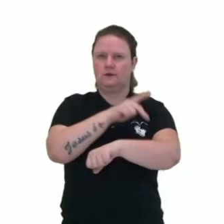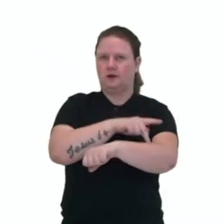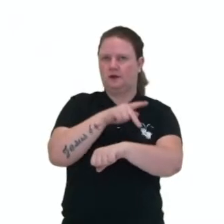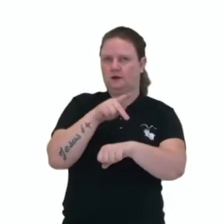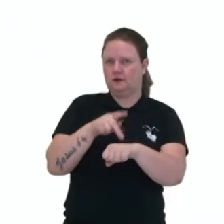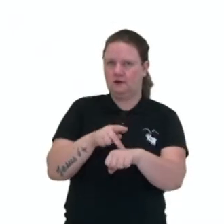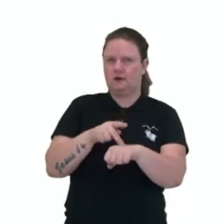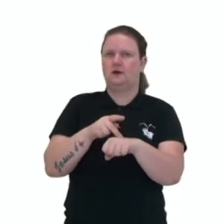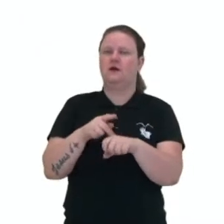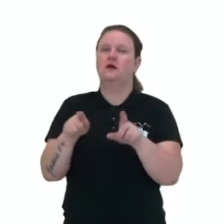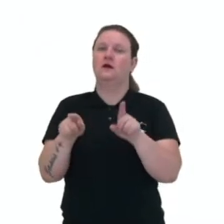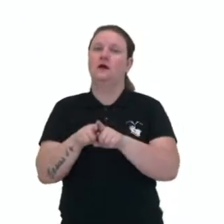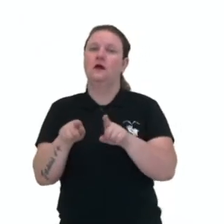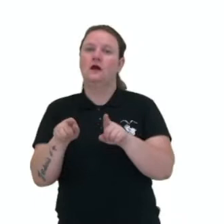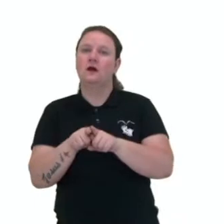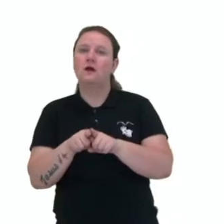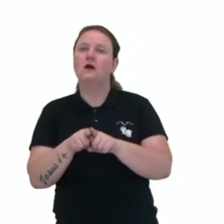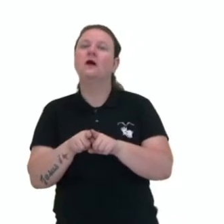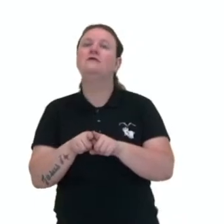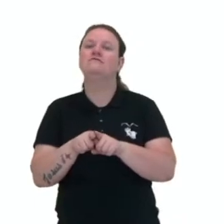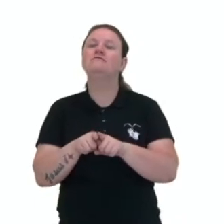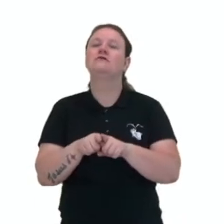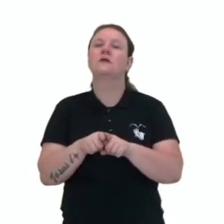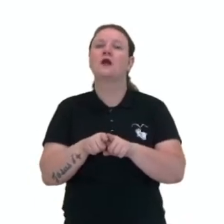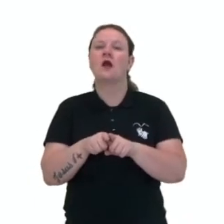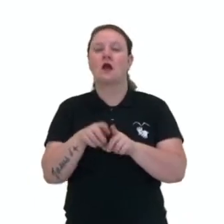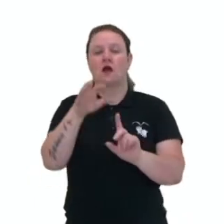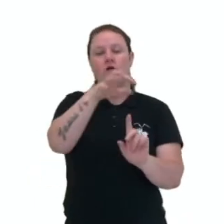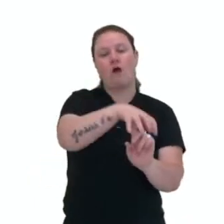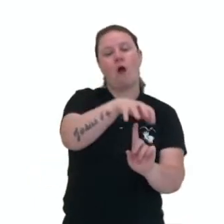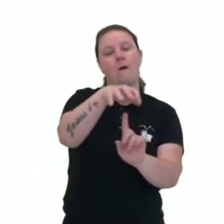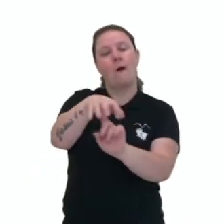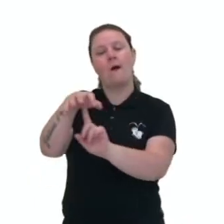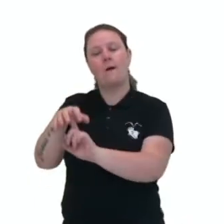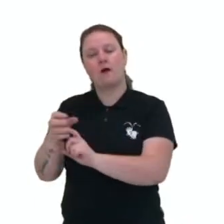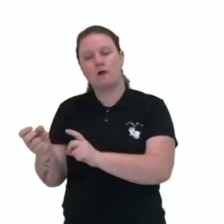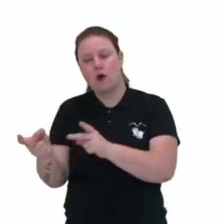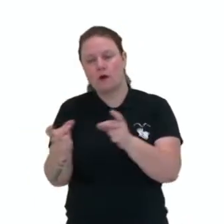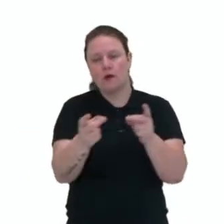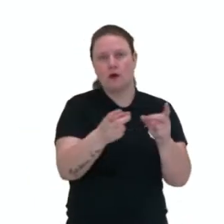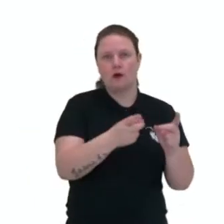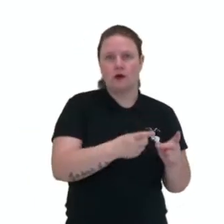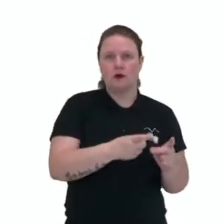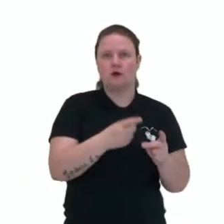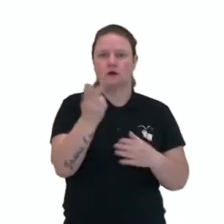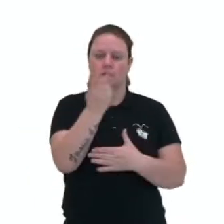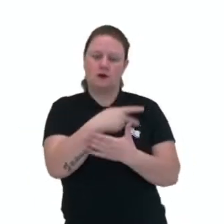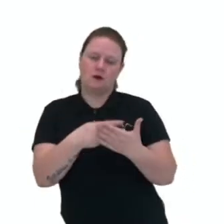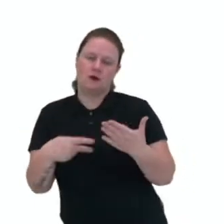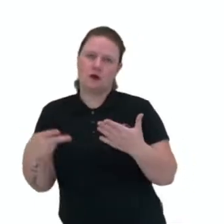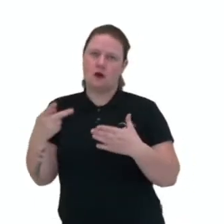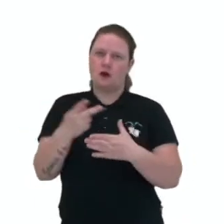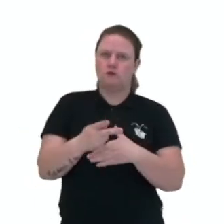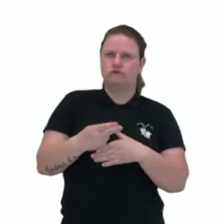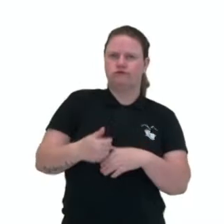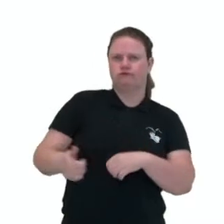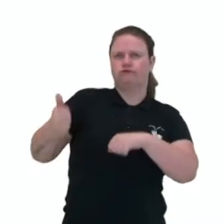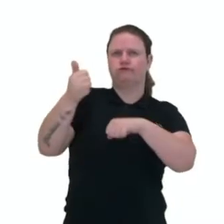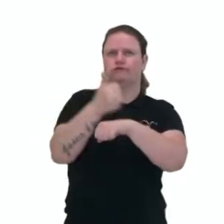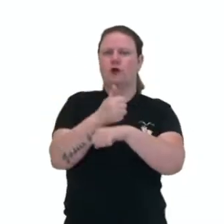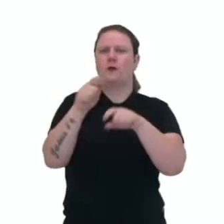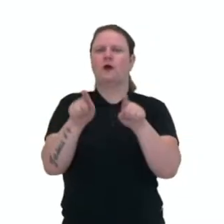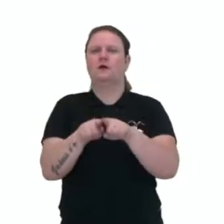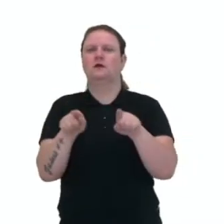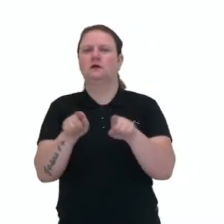pesquisador. Super trabalhador. Ambulante, feirante, astronauta, ilustrador. Comandante,